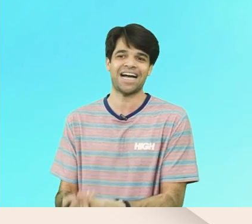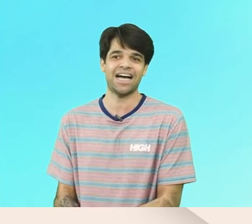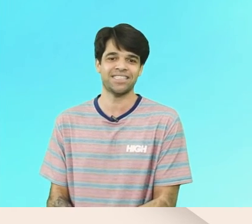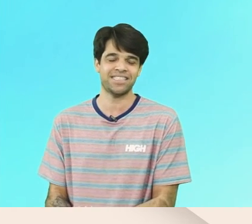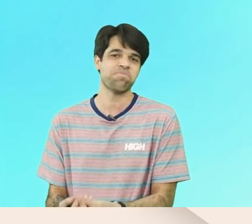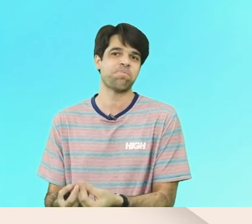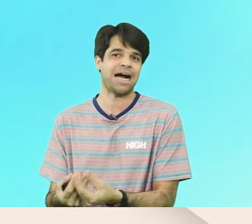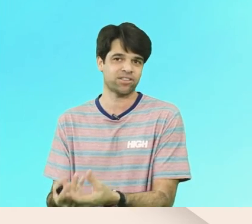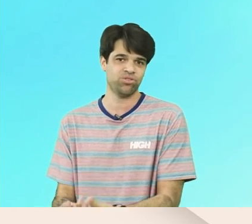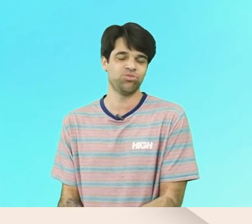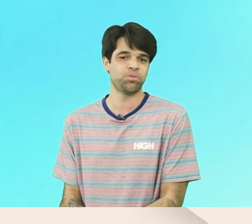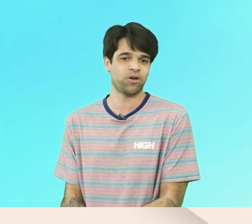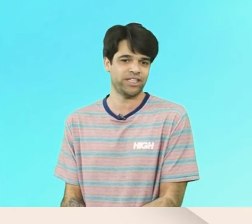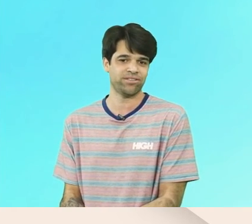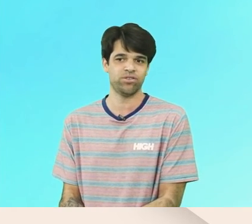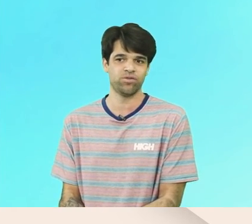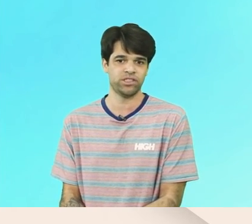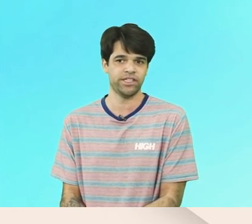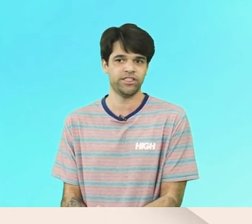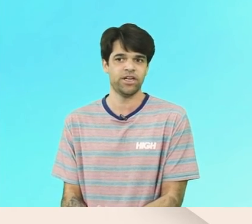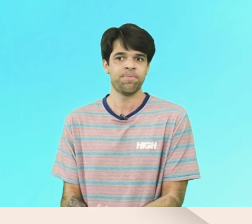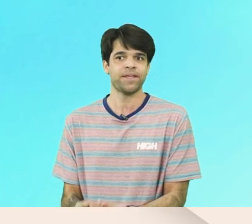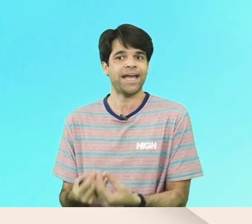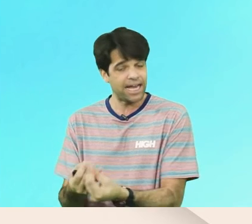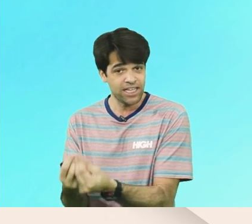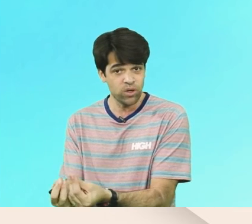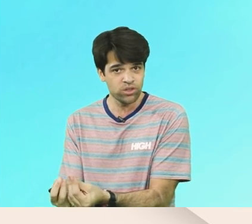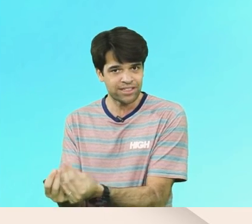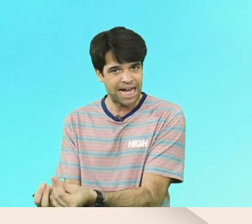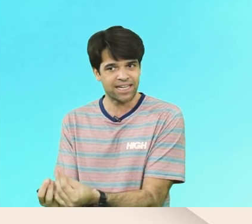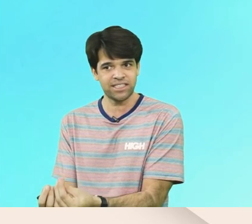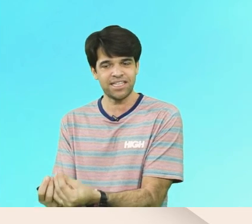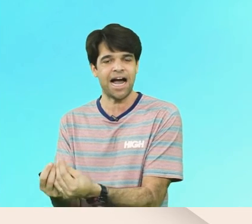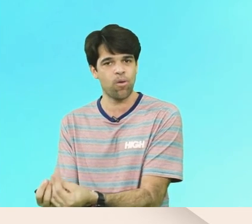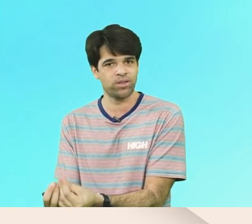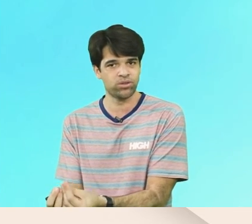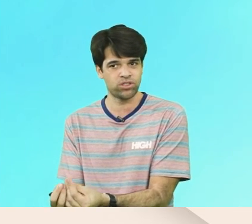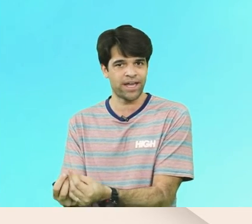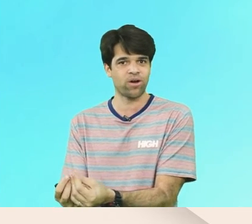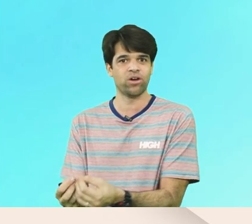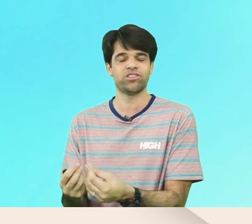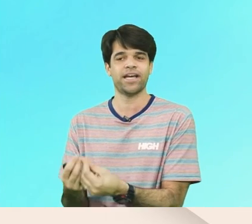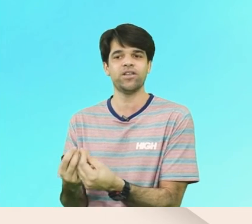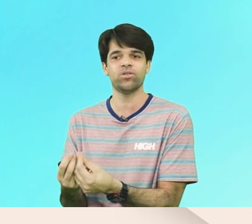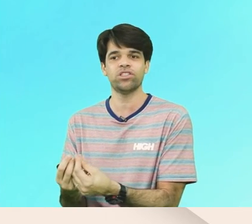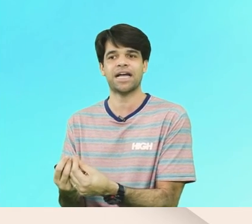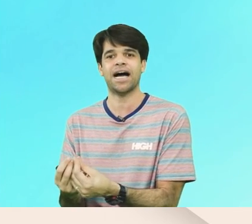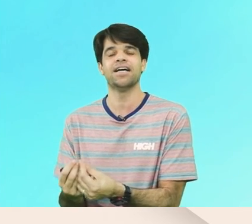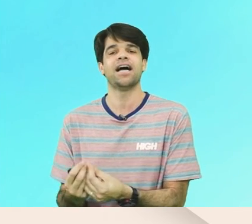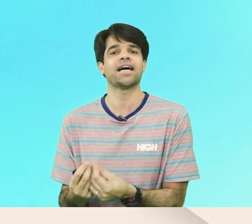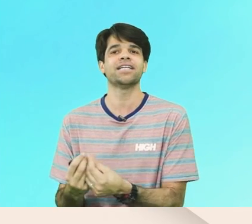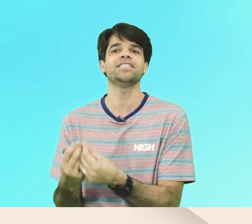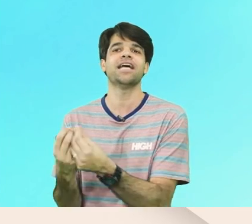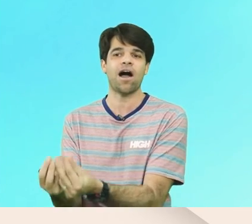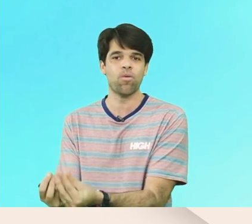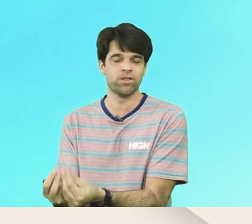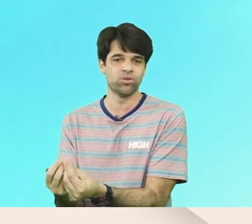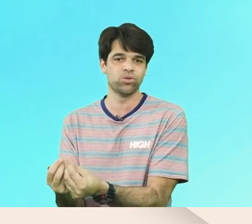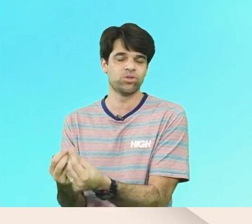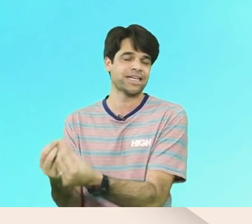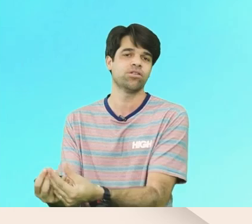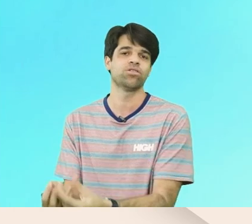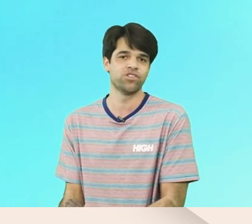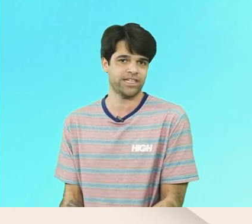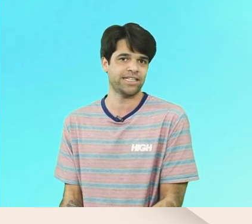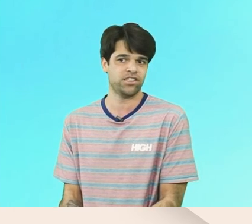em destacar esses impactos nos projetos de vocês. É aí onde está a grande alma do teu negócio, é aí onde está a grande